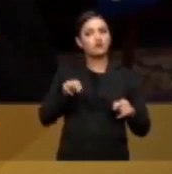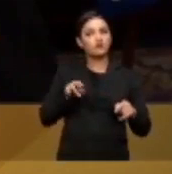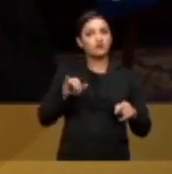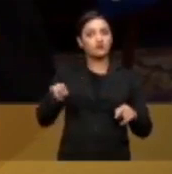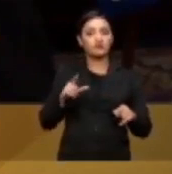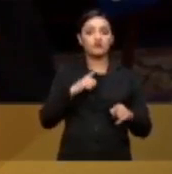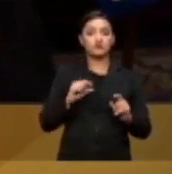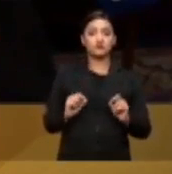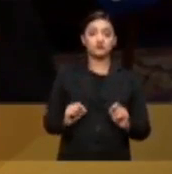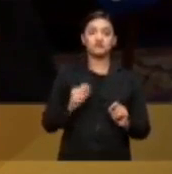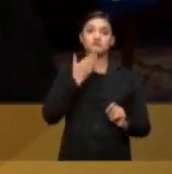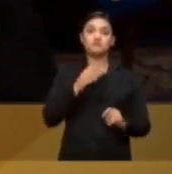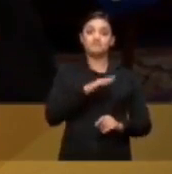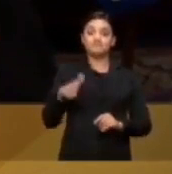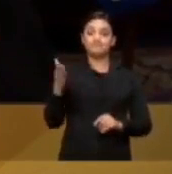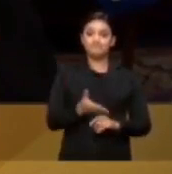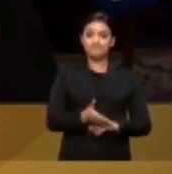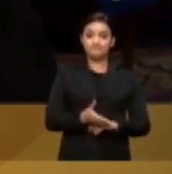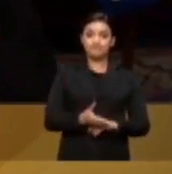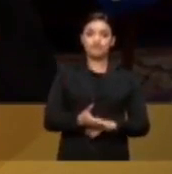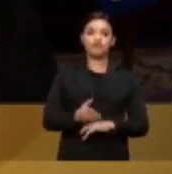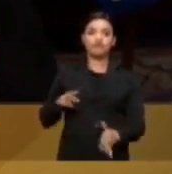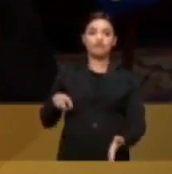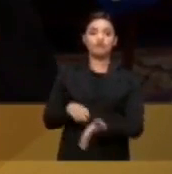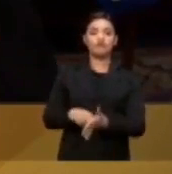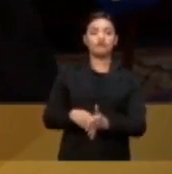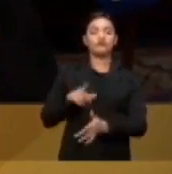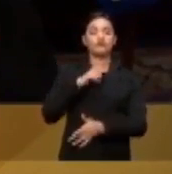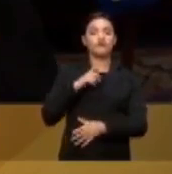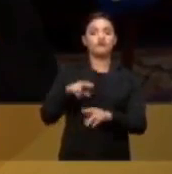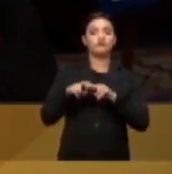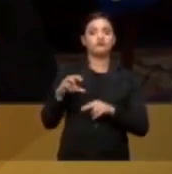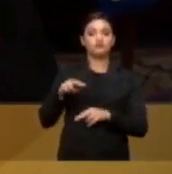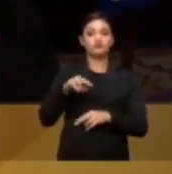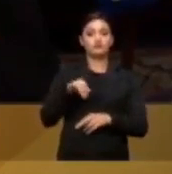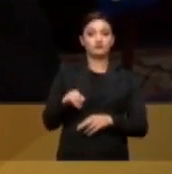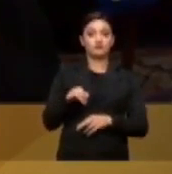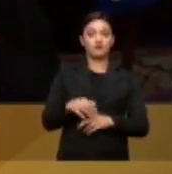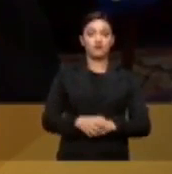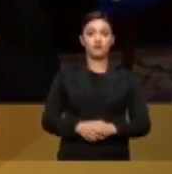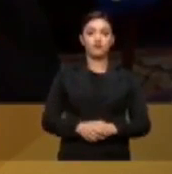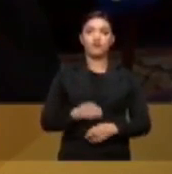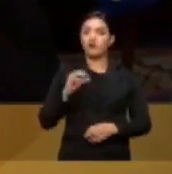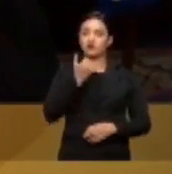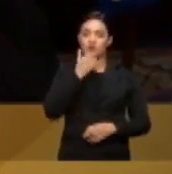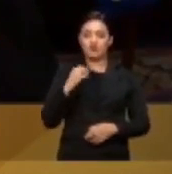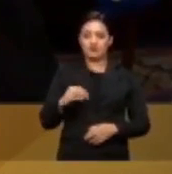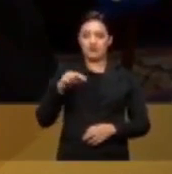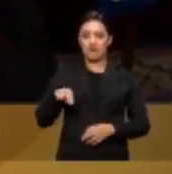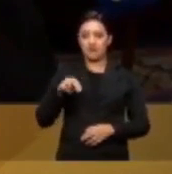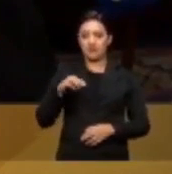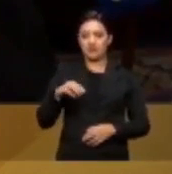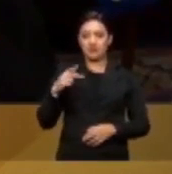pretende a declaração de nulidade da sanção disciplinar aplicada pelo Conselho Nacional do Ministério Público. Neste caso, a